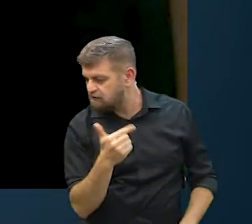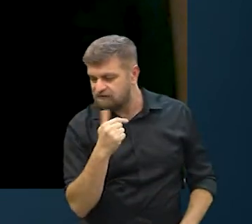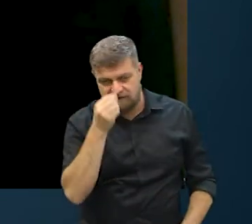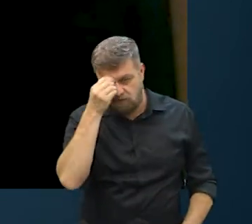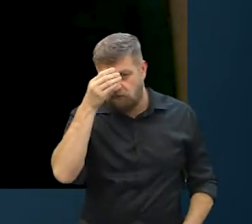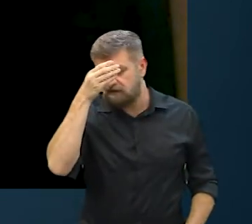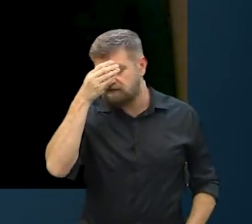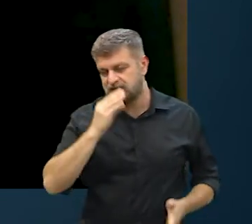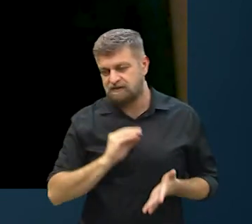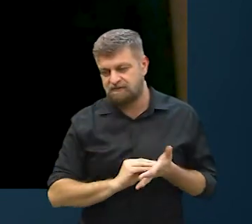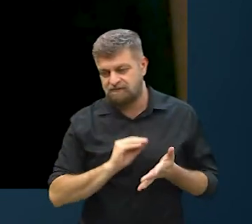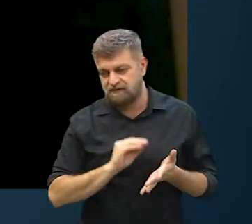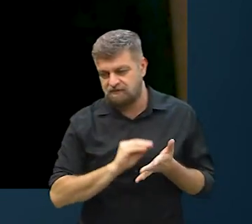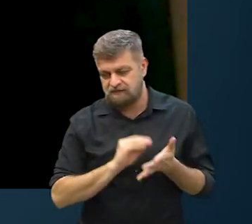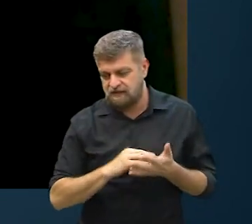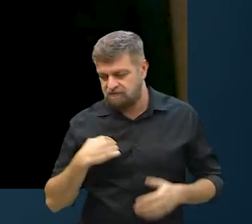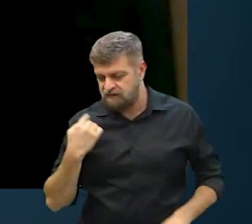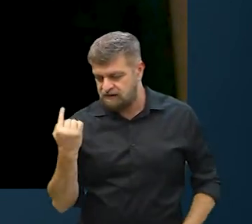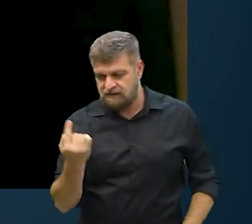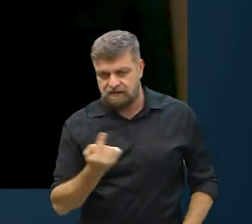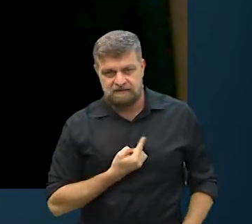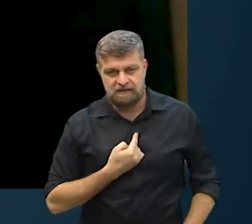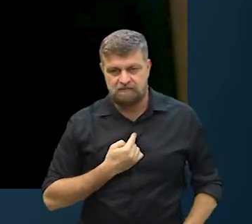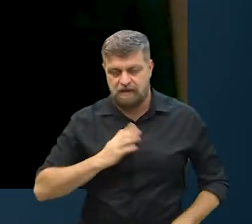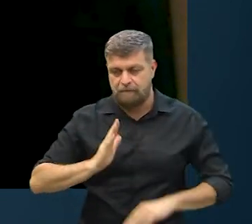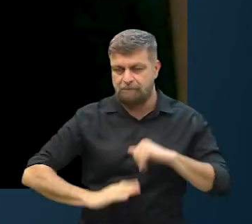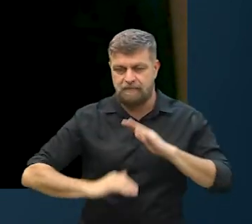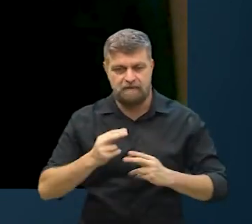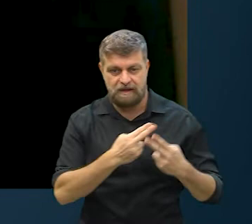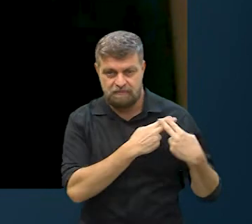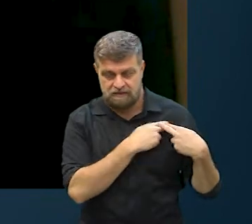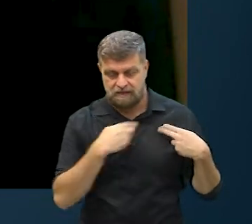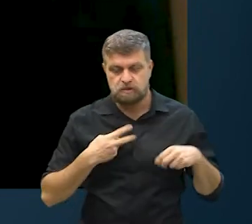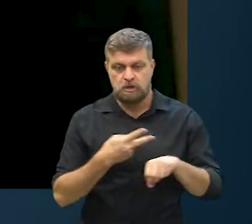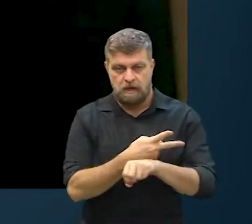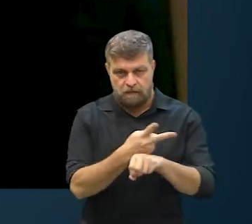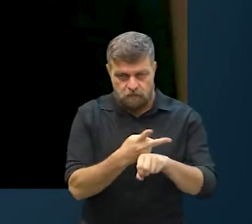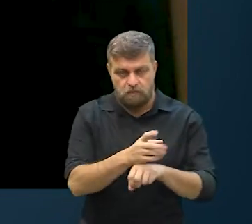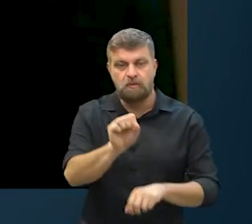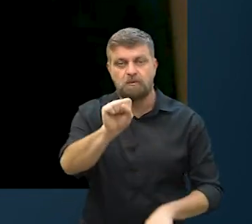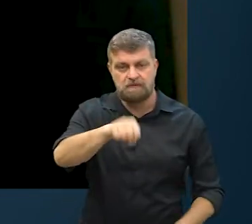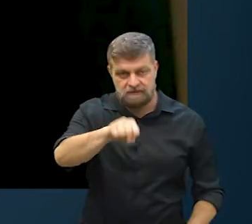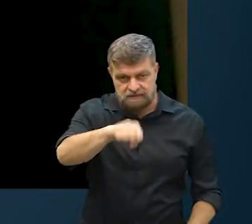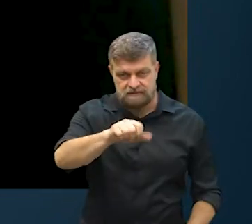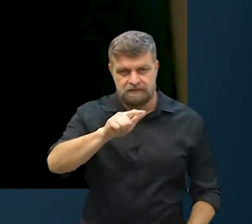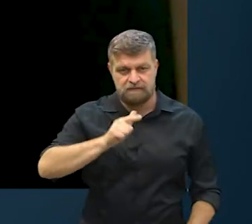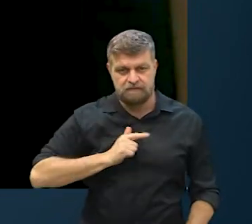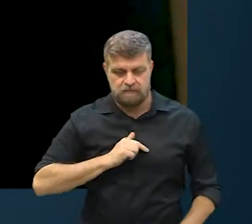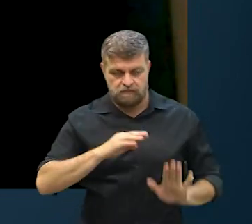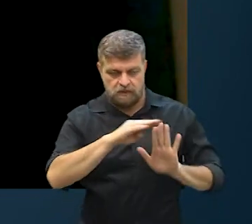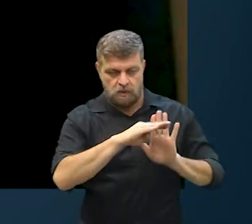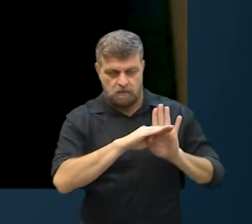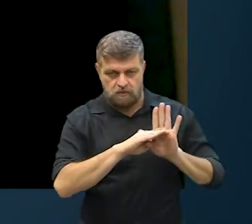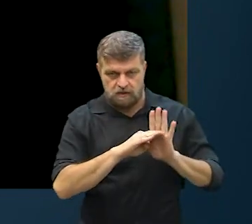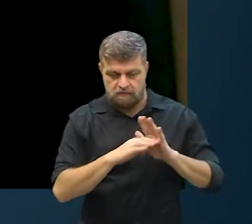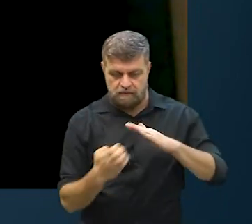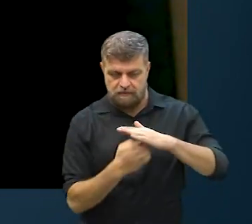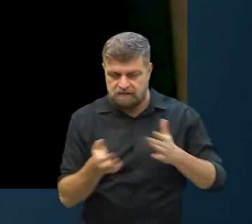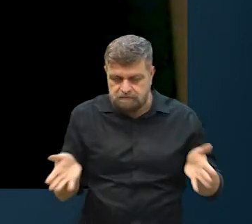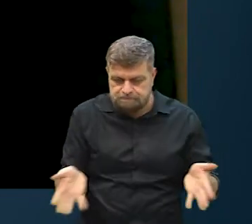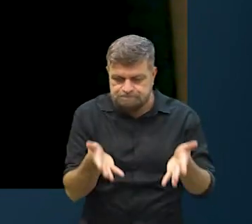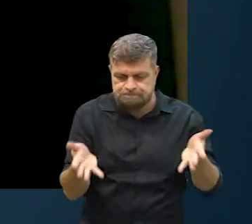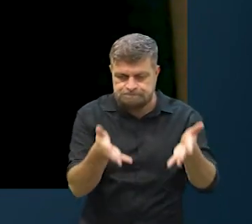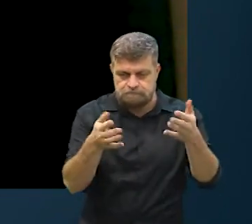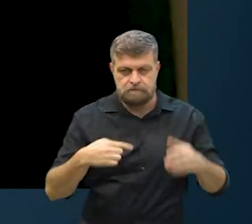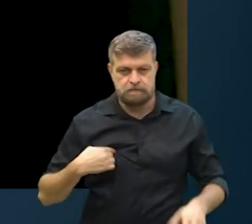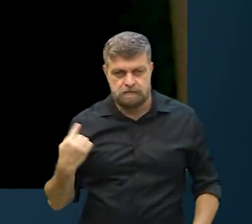tem conhecimento e não está em nossas mãos, tá? Então, a gente foi buscar, sim, um programa de